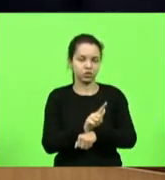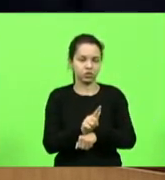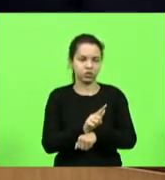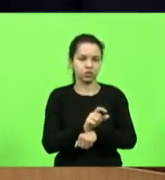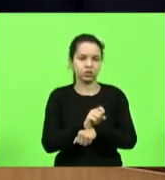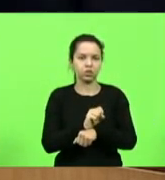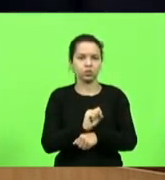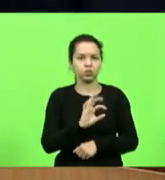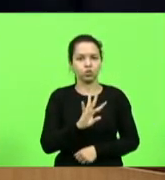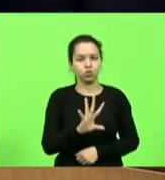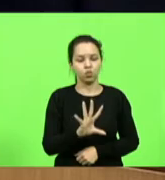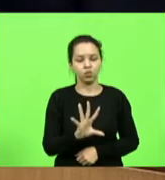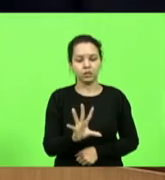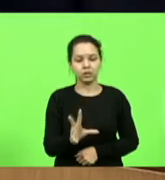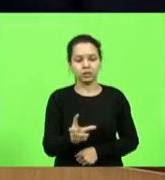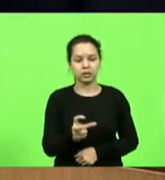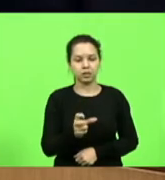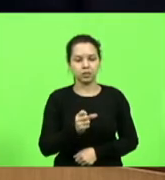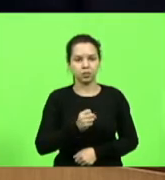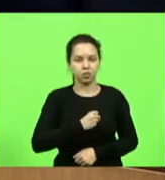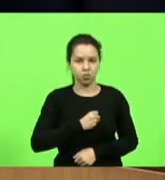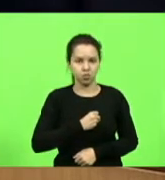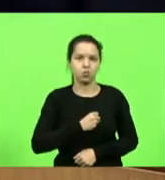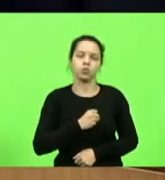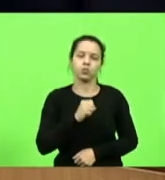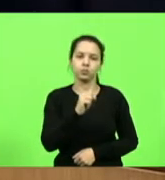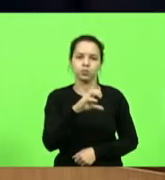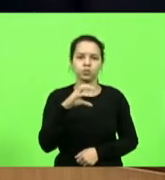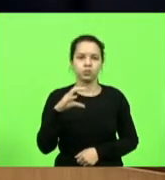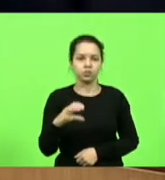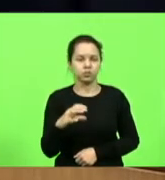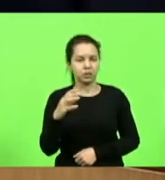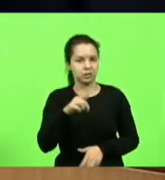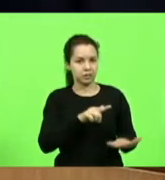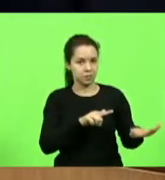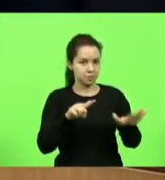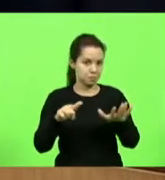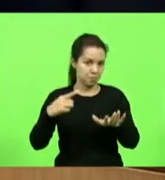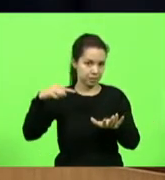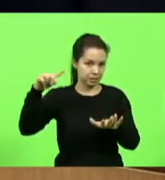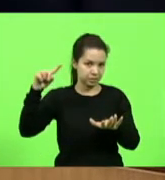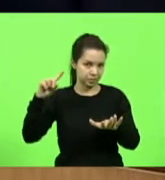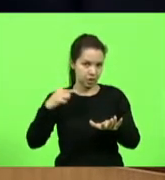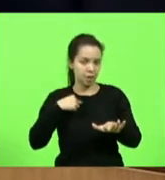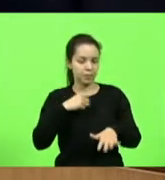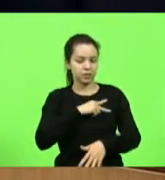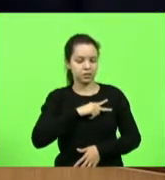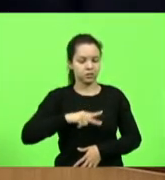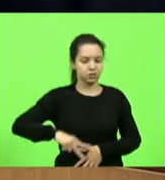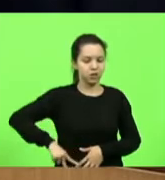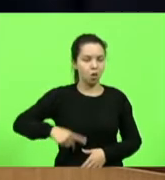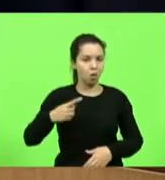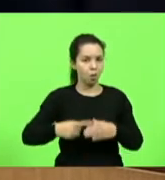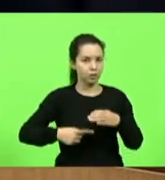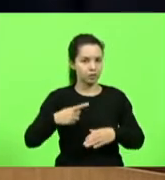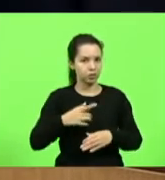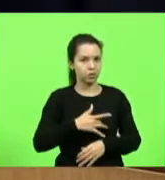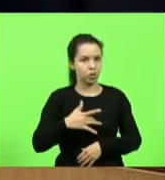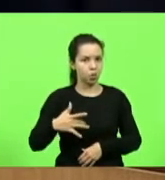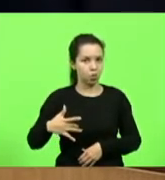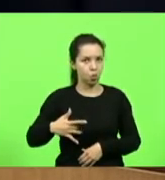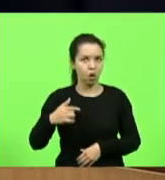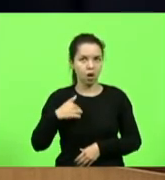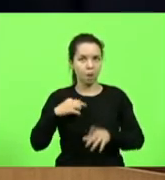Santa Catarina. Na semana passada, na condição de presidente da Comissão de Saúde, tive a oportunidade